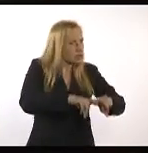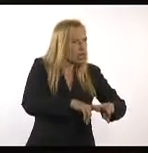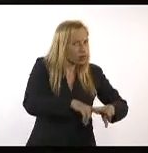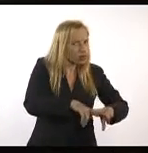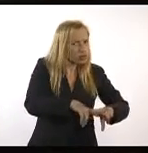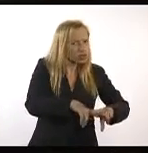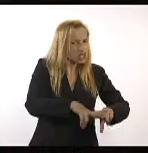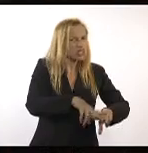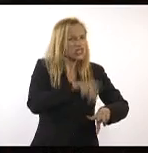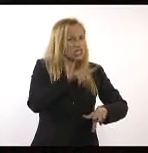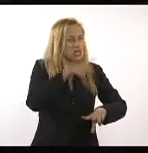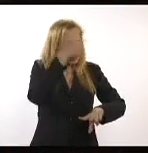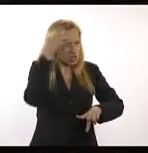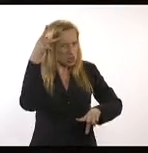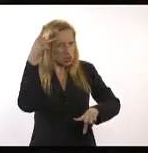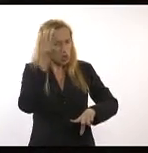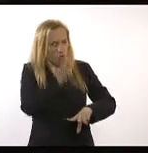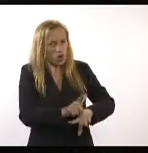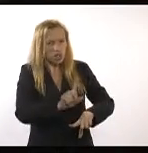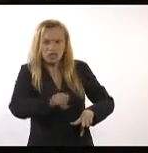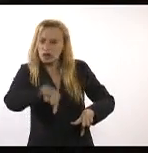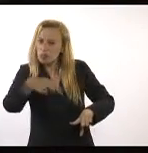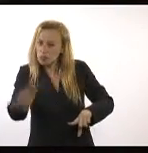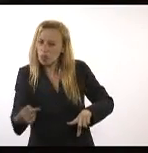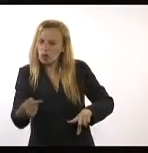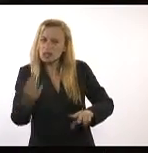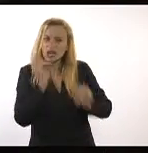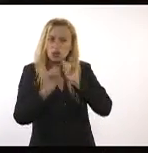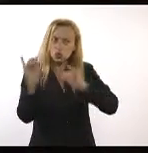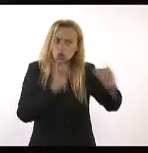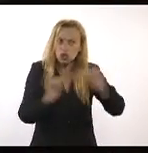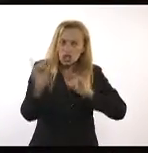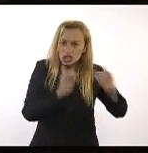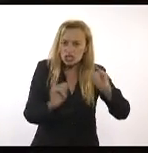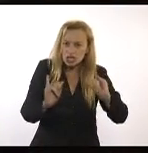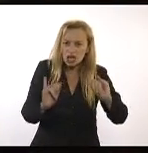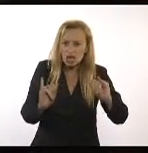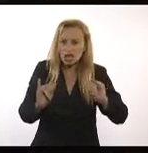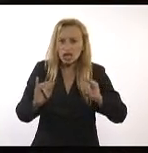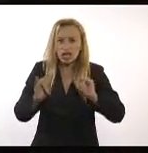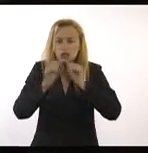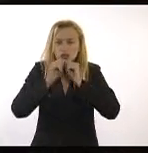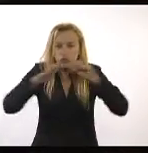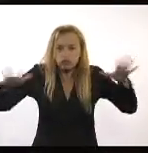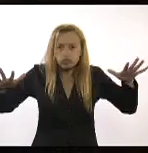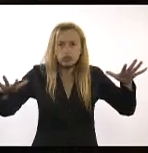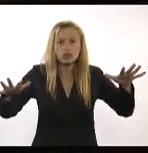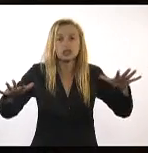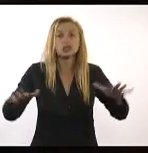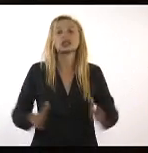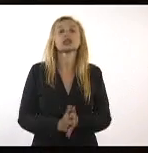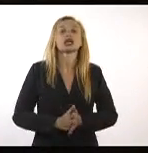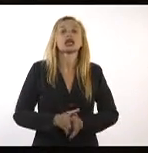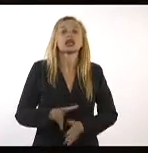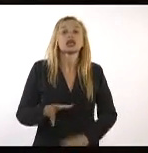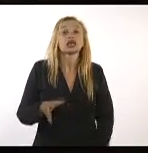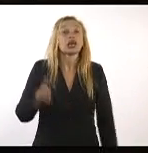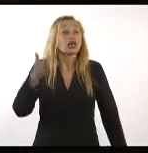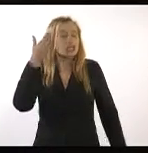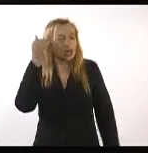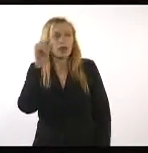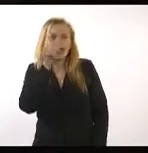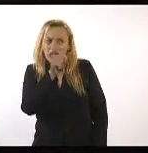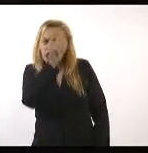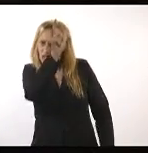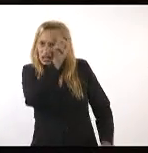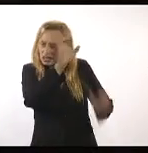teste dessa pessoa e depois que esta notícia veio à tona sabe-se que aquele